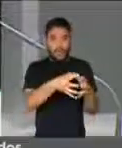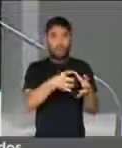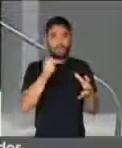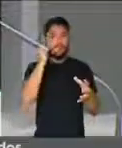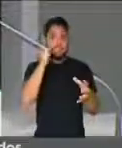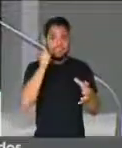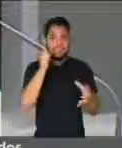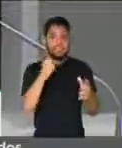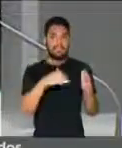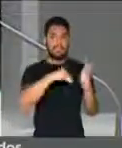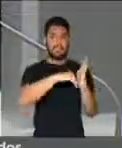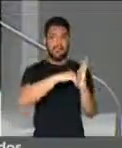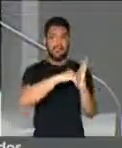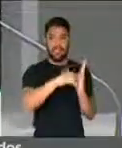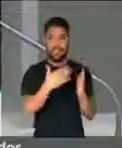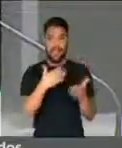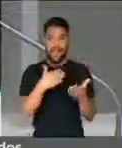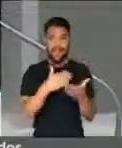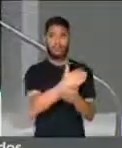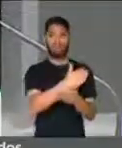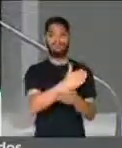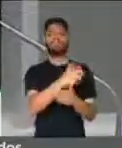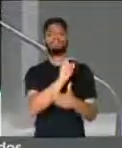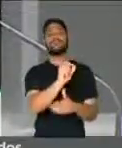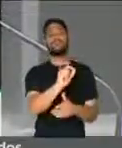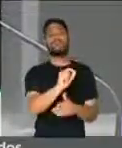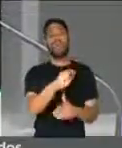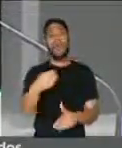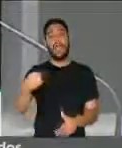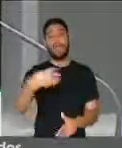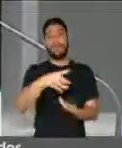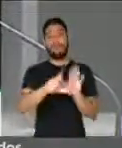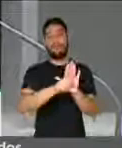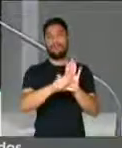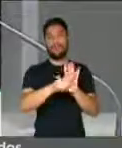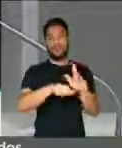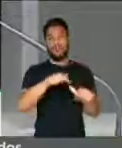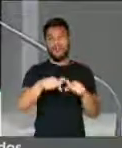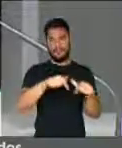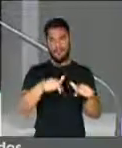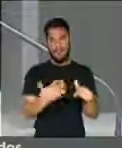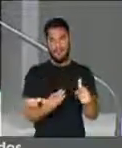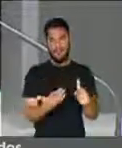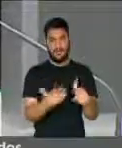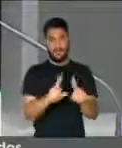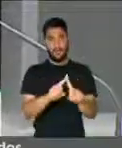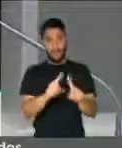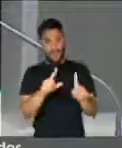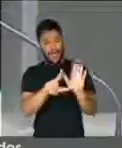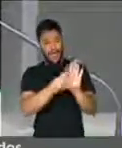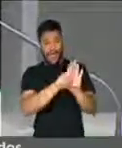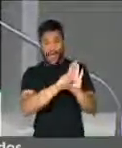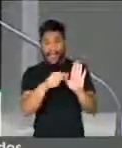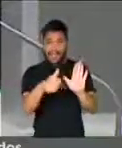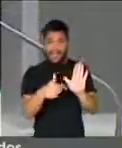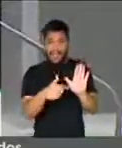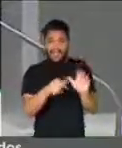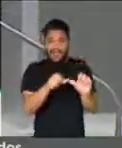Senado a aprovação do projeto da reforma trabalhista, sem mudanças, as